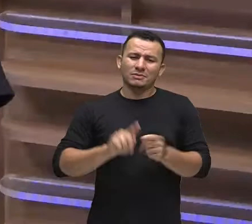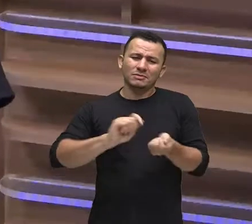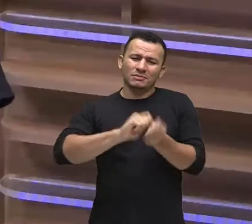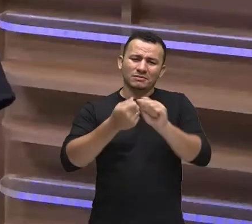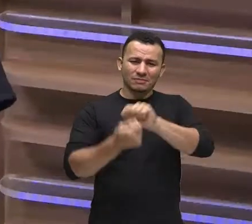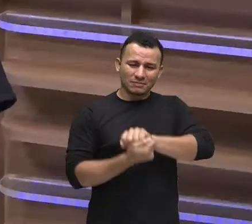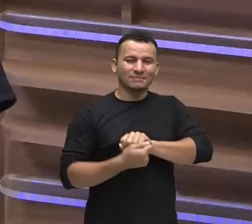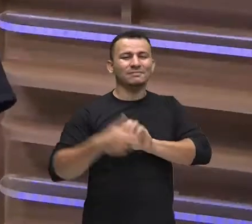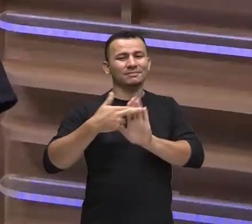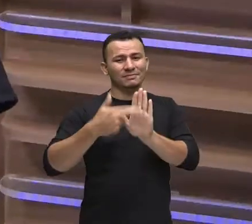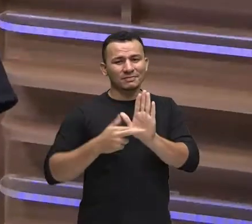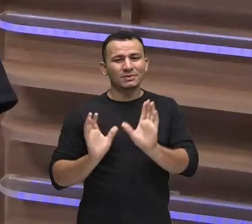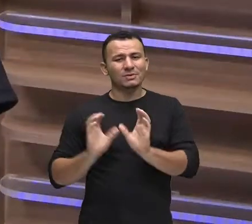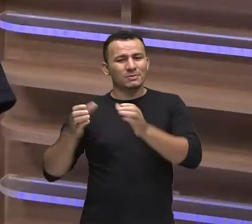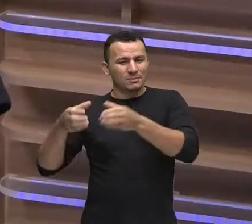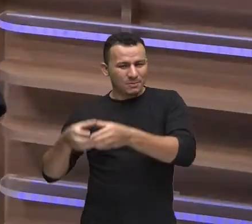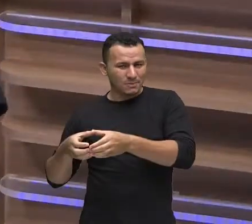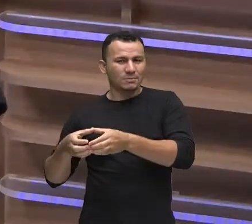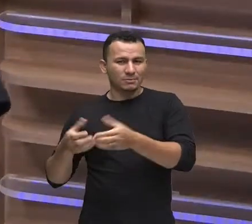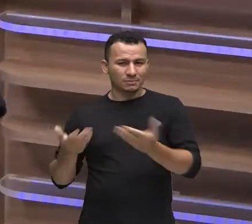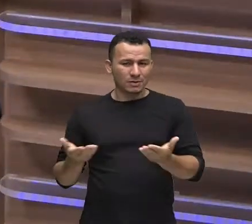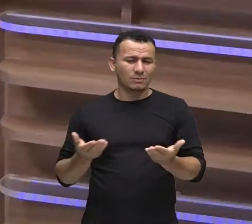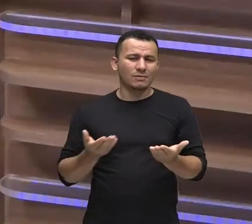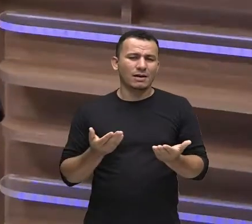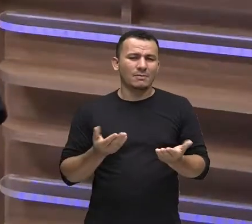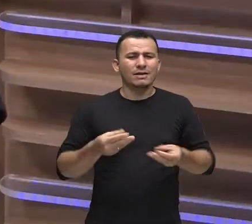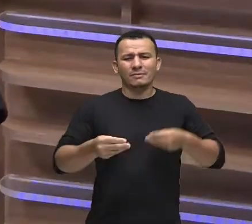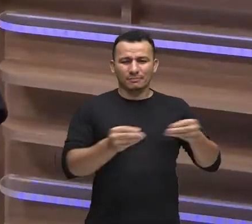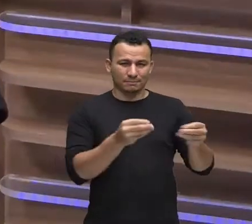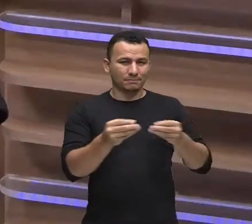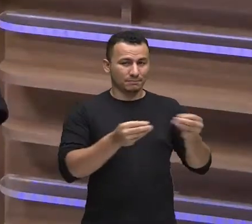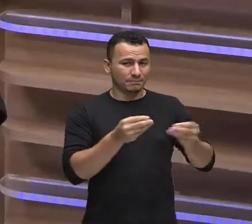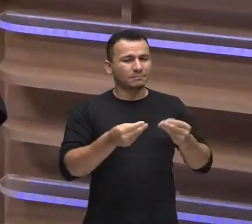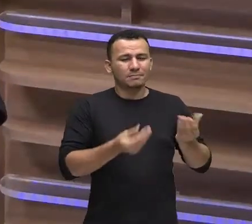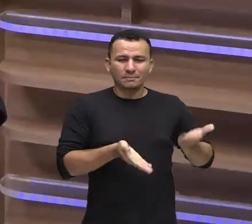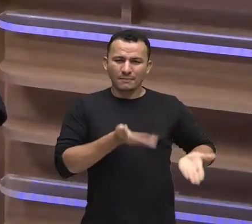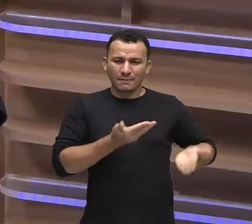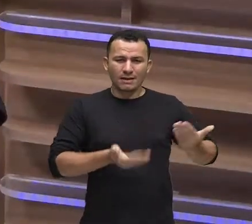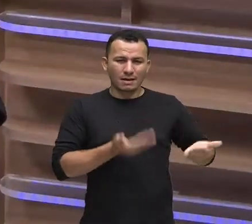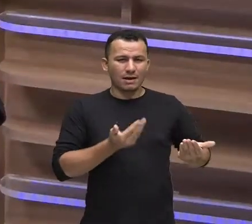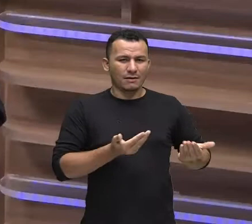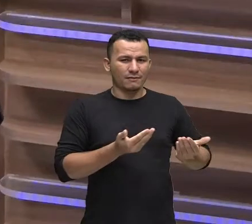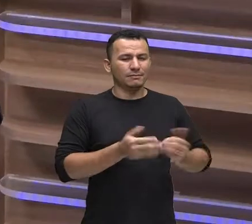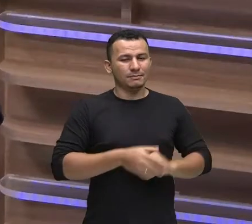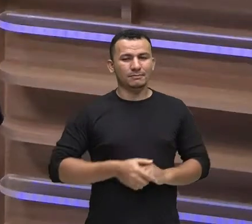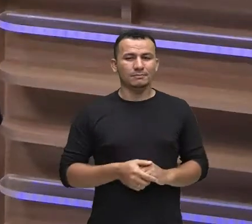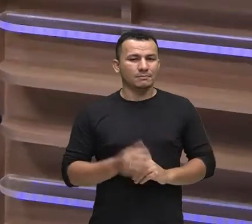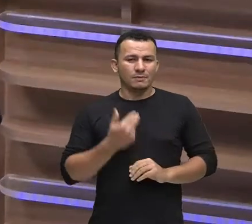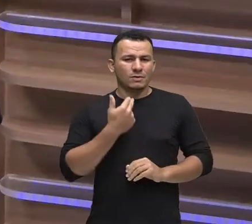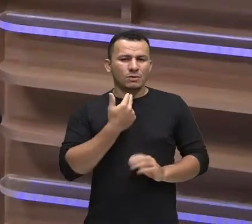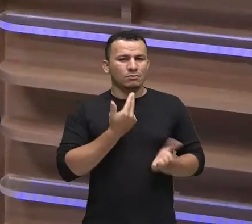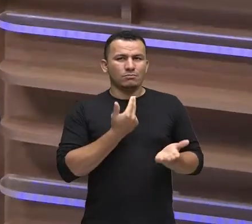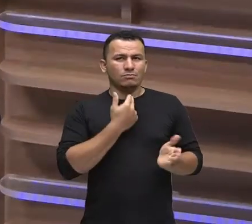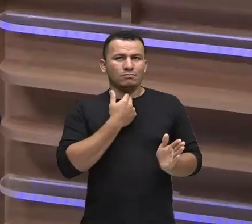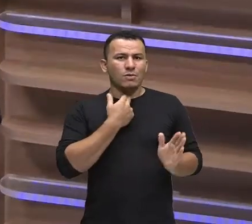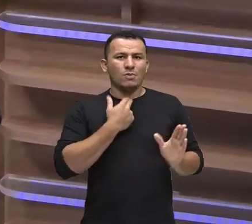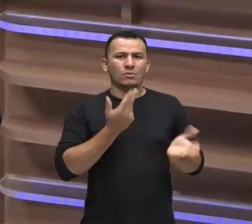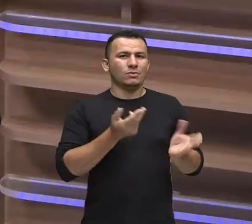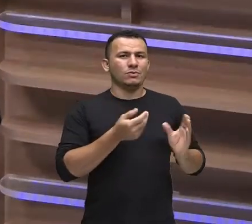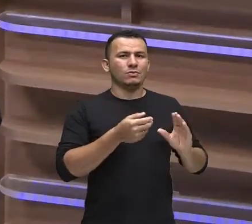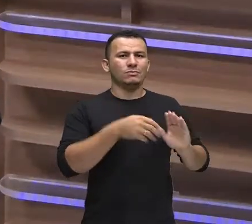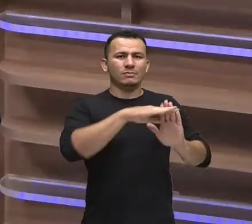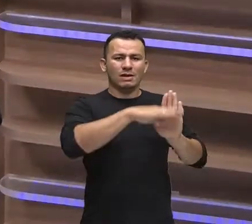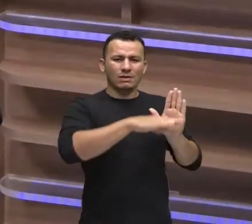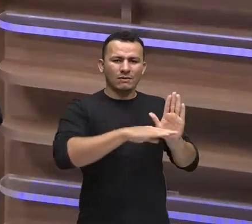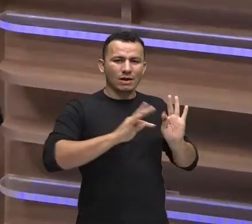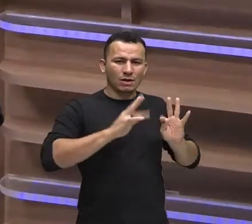aos padrões das equipes que vão participar. Então é algo mais maleável, eu não posso classificar todas as